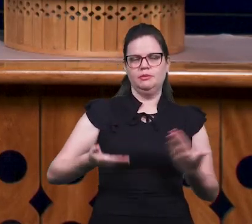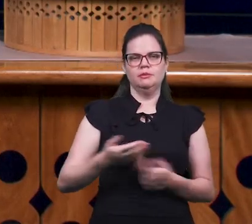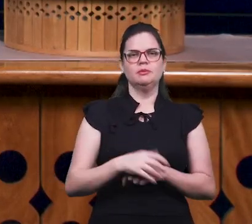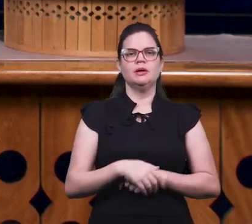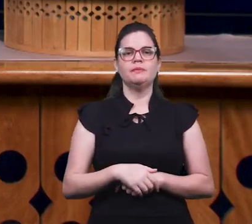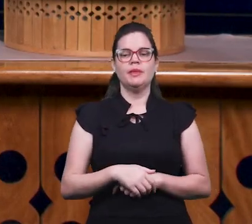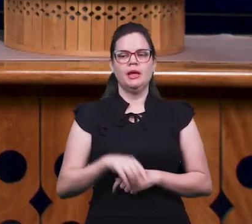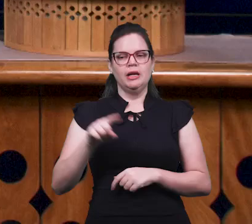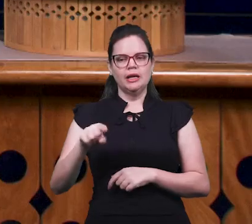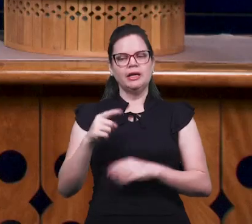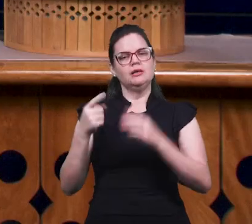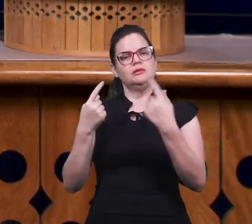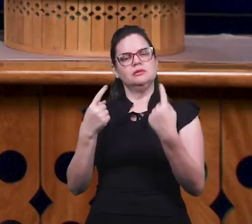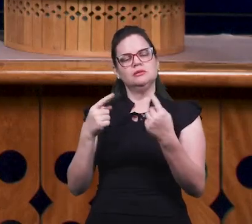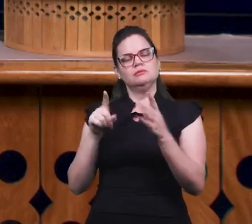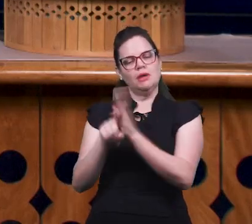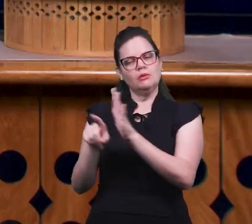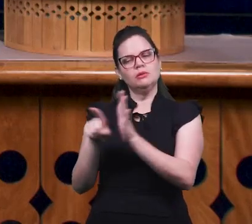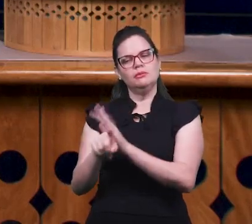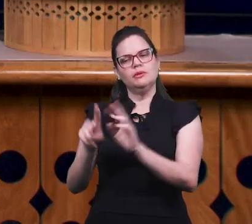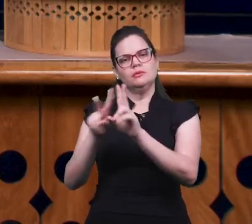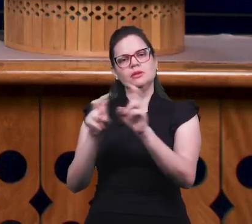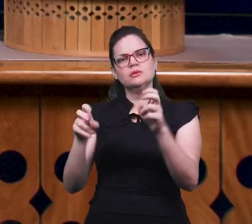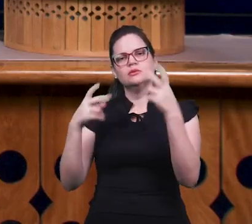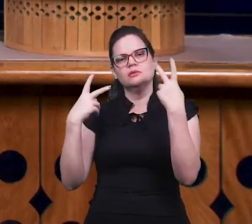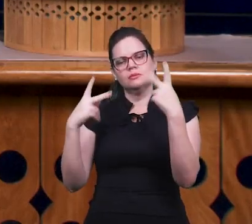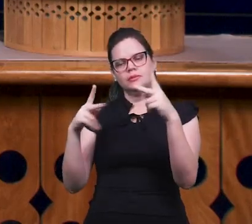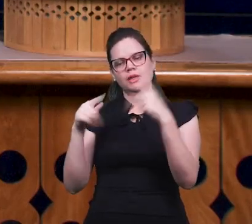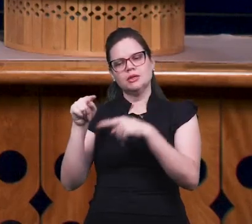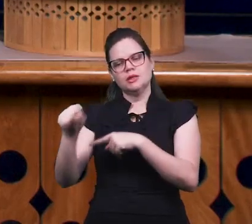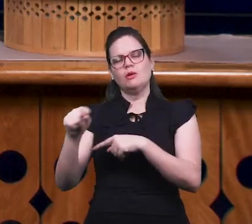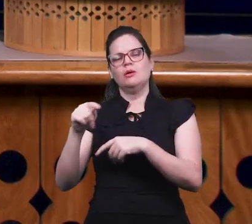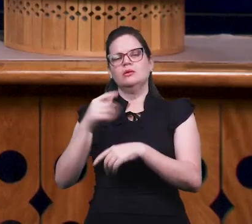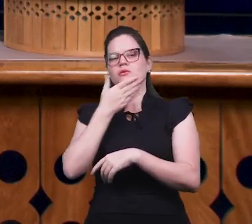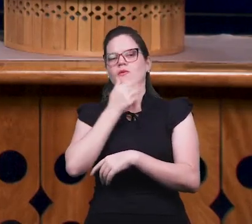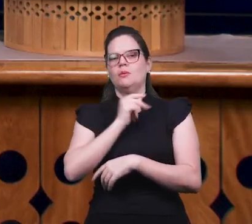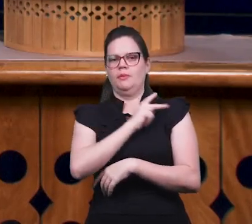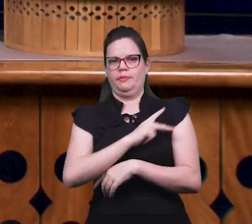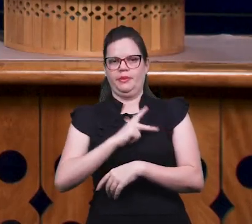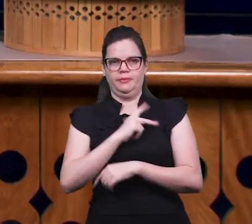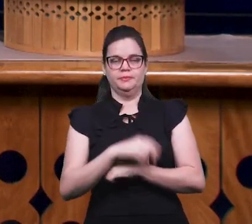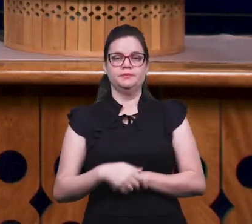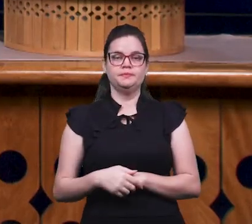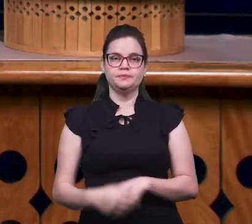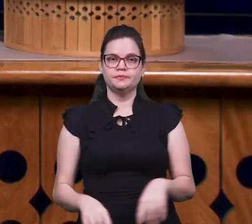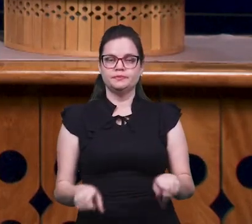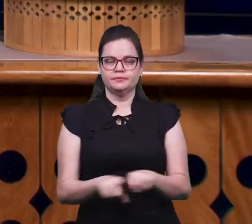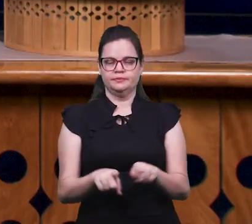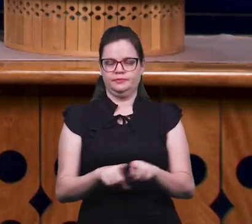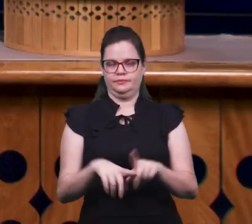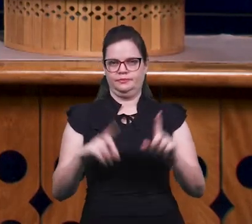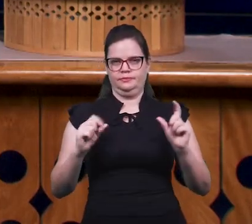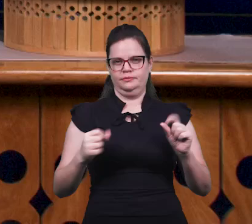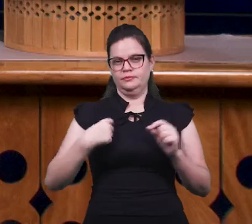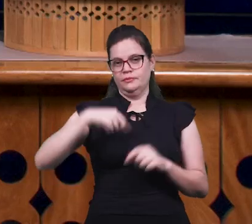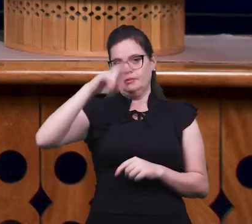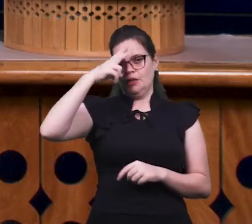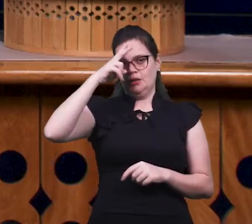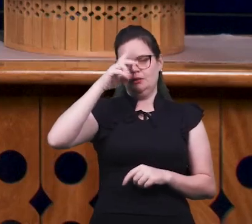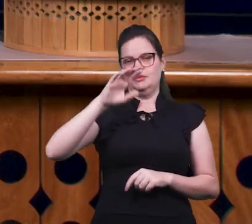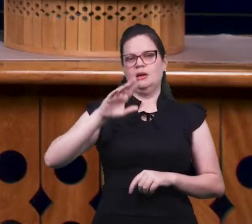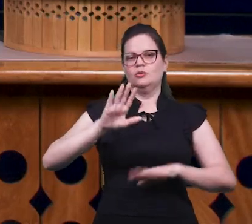grupos que chamou mais atenção ali do apóstolo ali, né? O que nós temos também é o seguinte, lembrar do